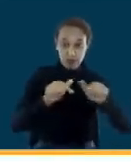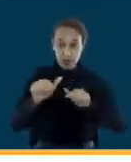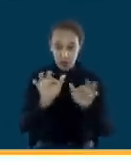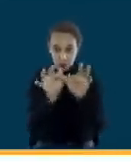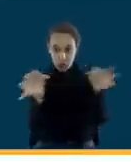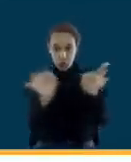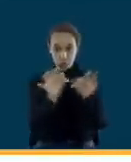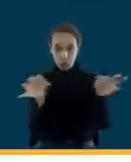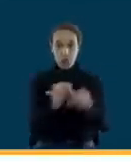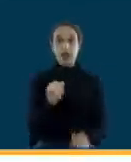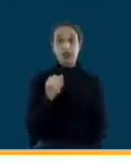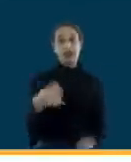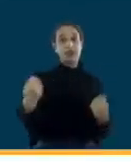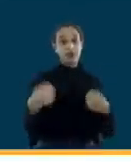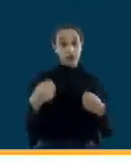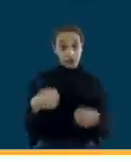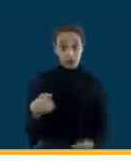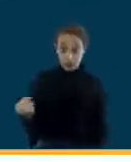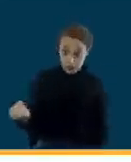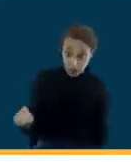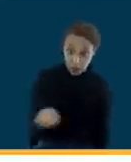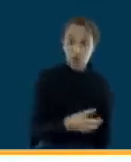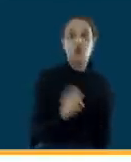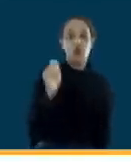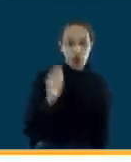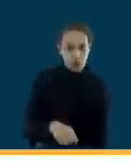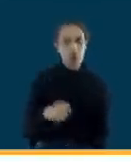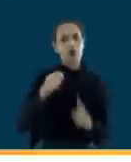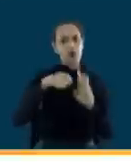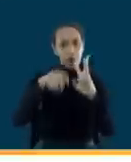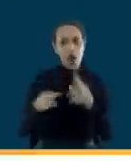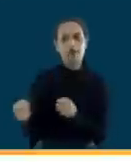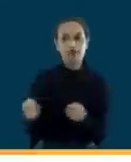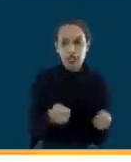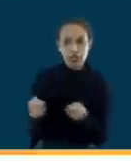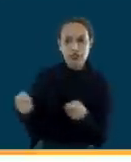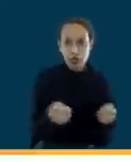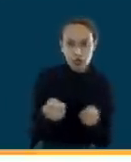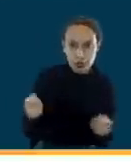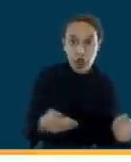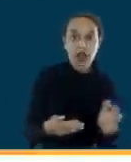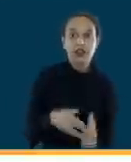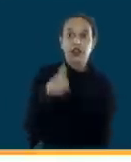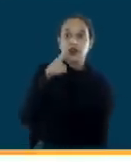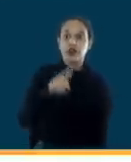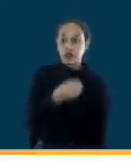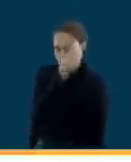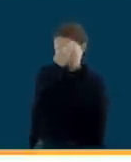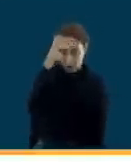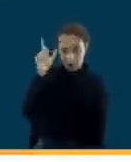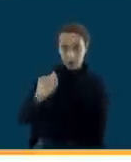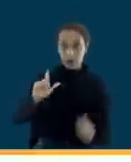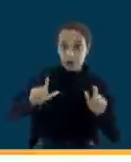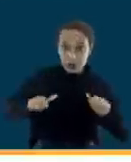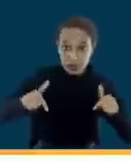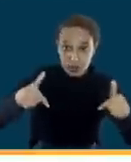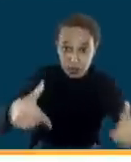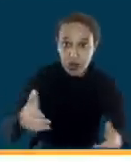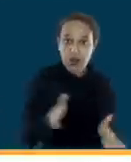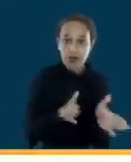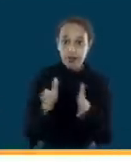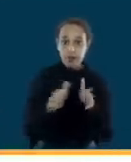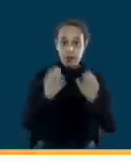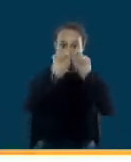mês, para que não seja por falta de informação que os municípios deixem de operar, que falta alguma informação na plataforma, ou que não haja controle